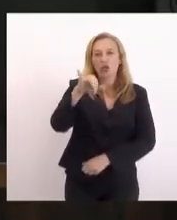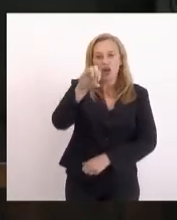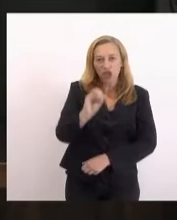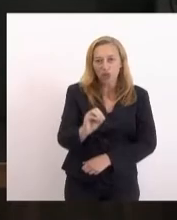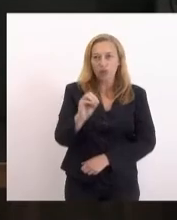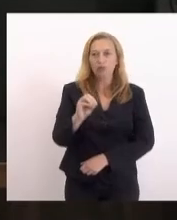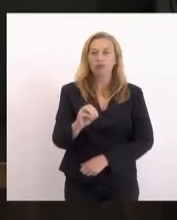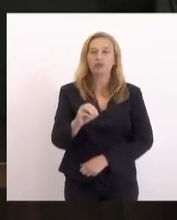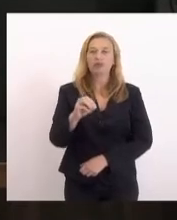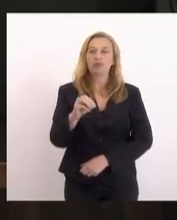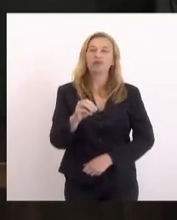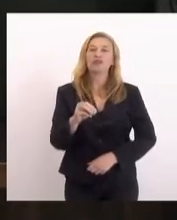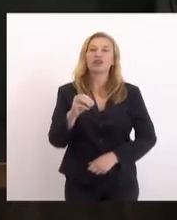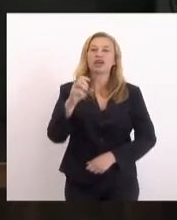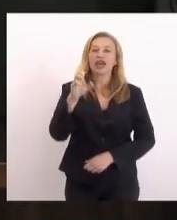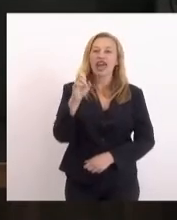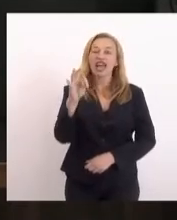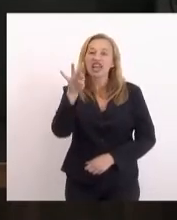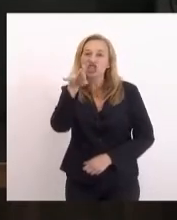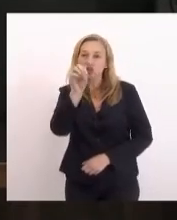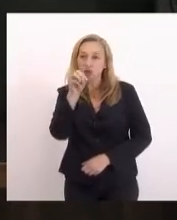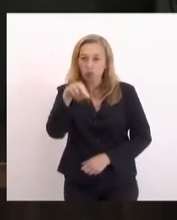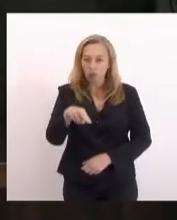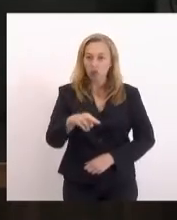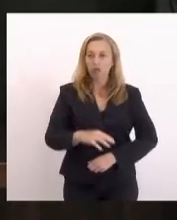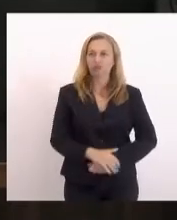Marcelo, Ellington,